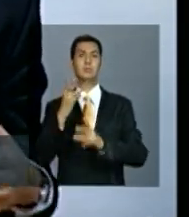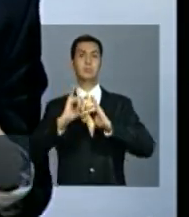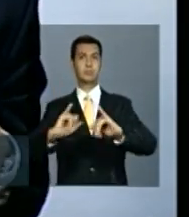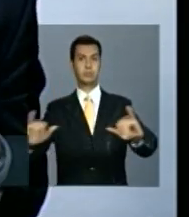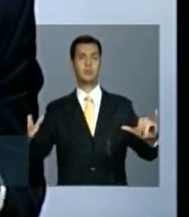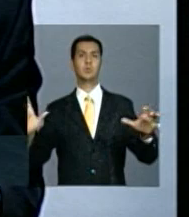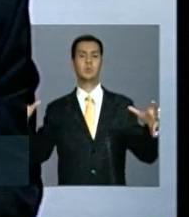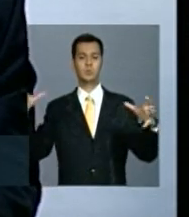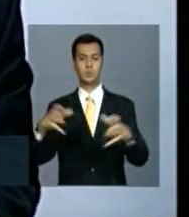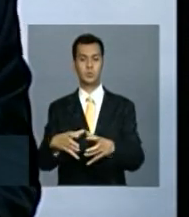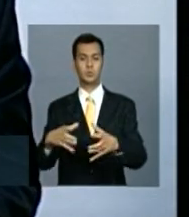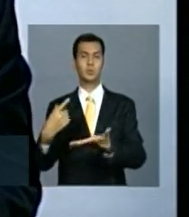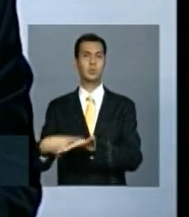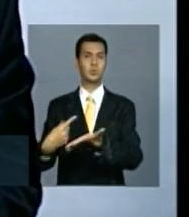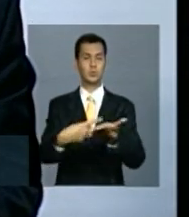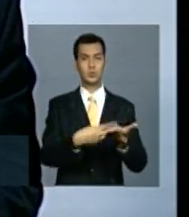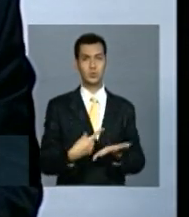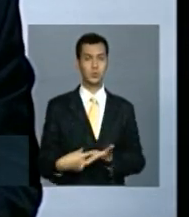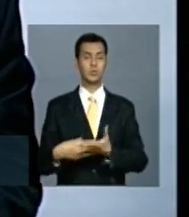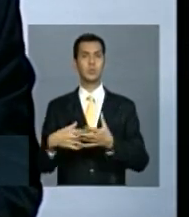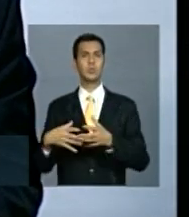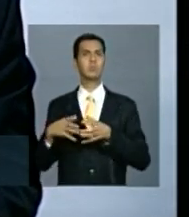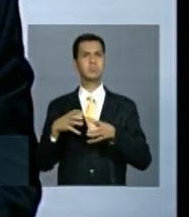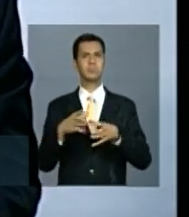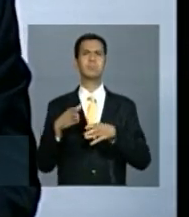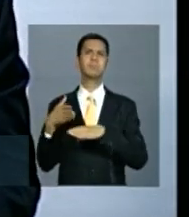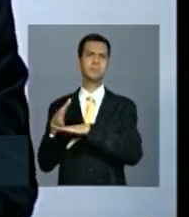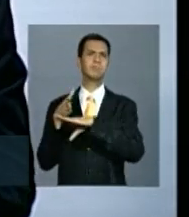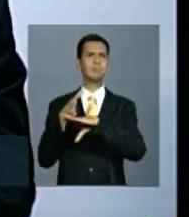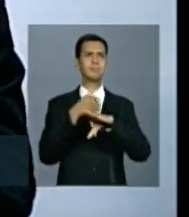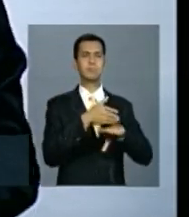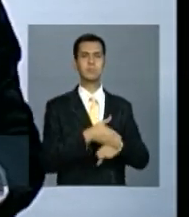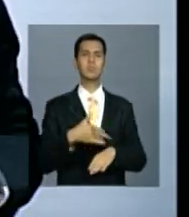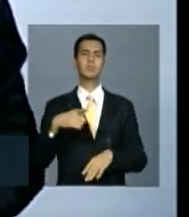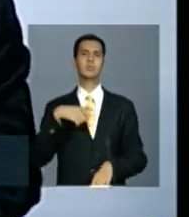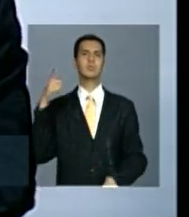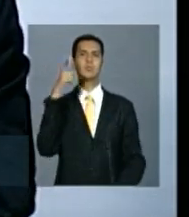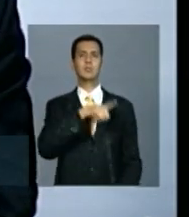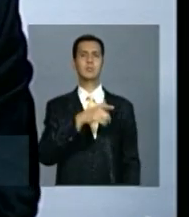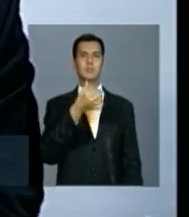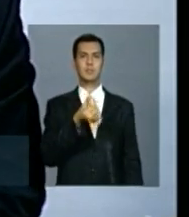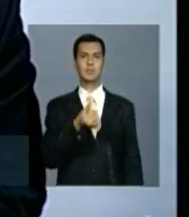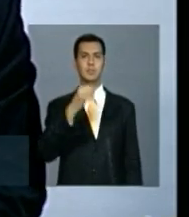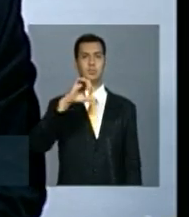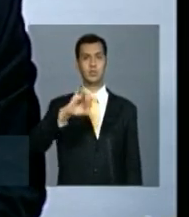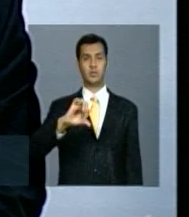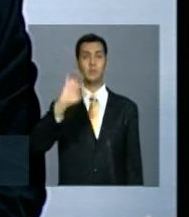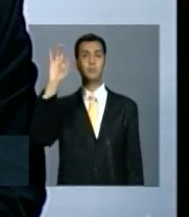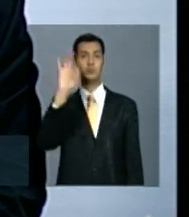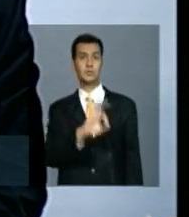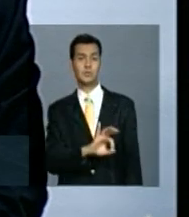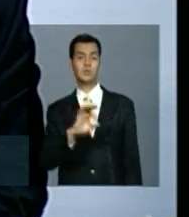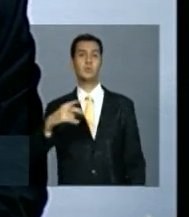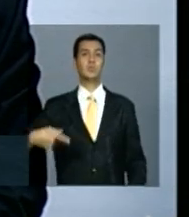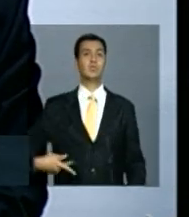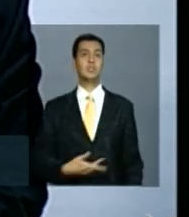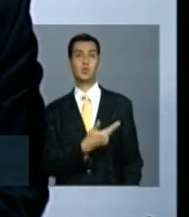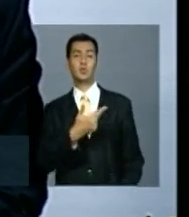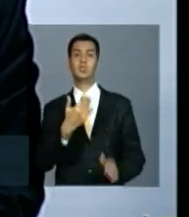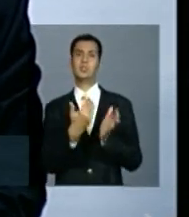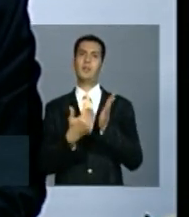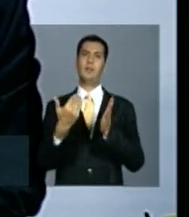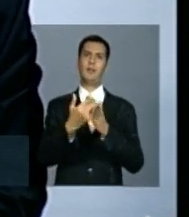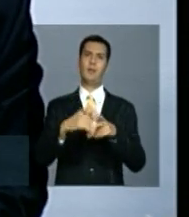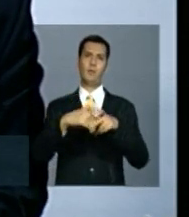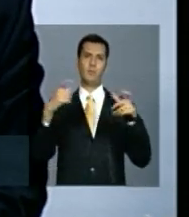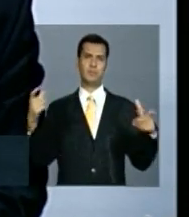esforços concentrados mutirões de cirurgias levou a um aumento de 69% dessas cirurgias no ano de 2011 comparado